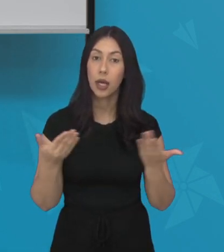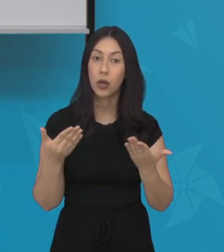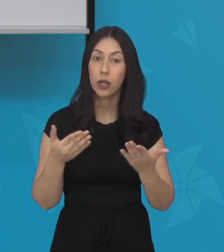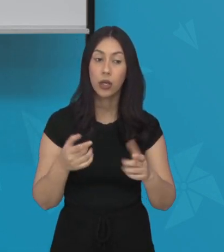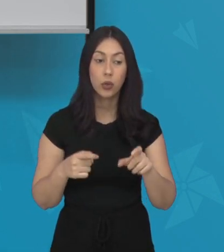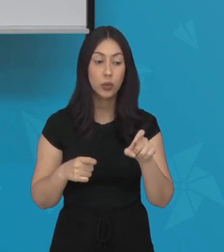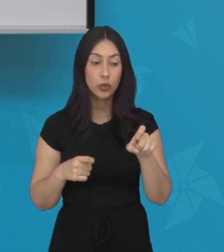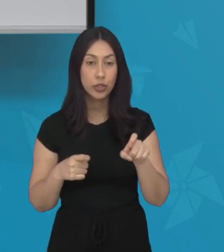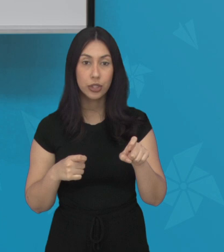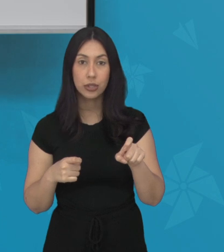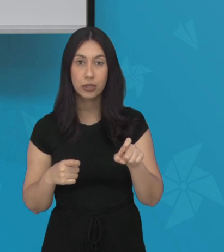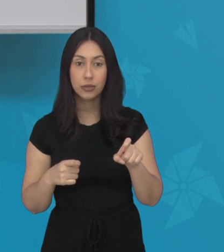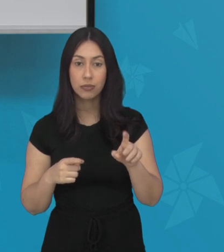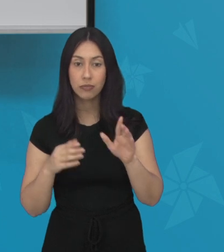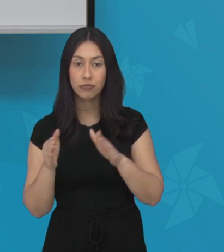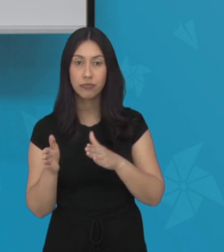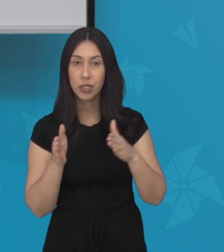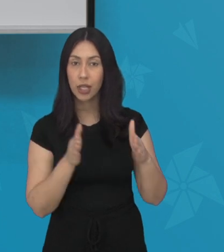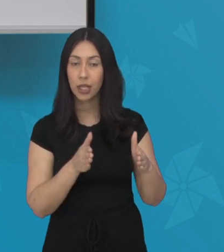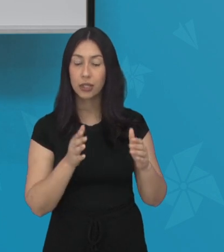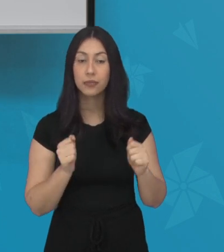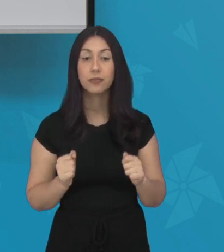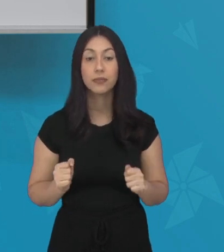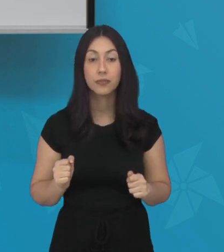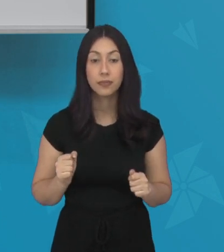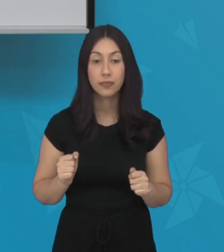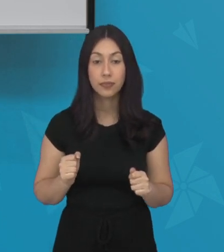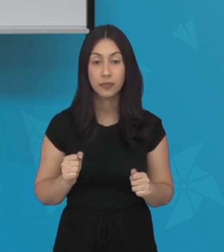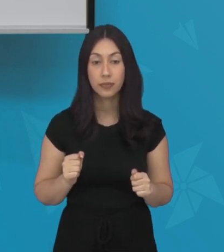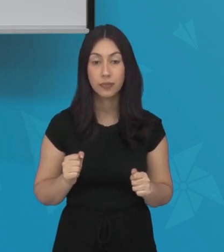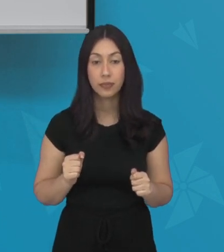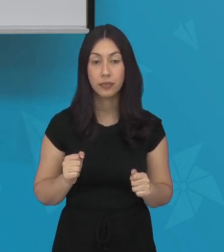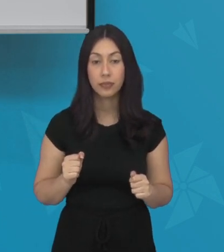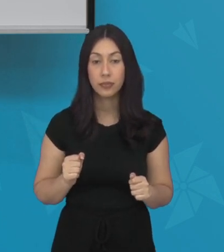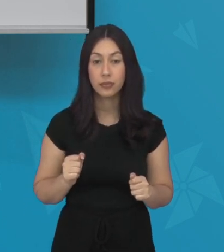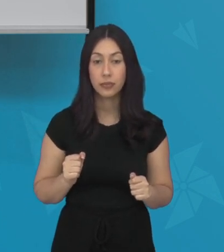vai isolar esse 192, né, passar ele dividindo.